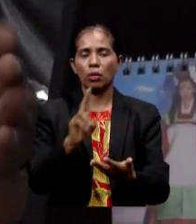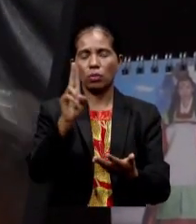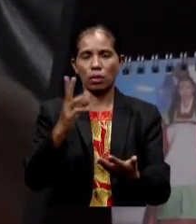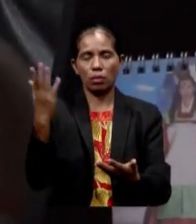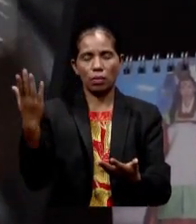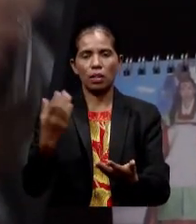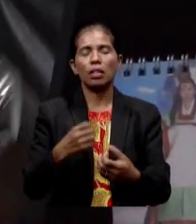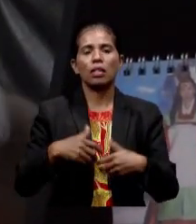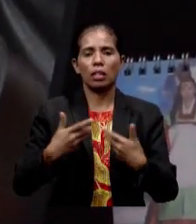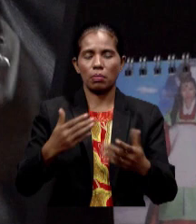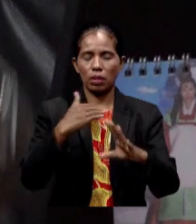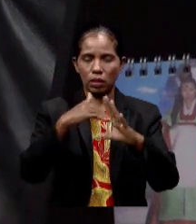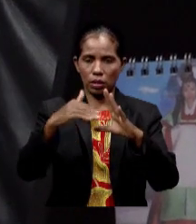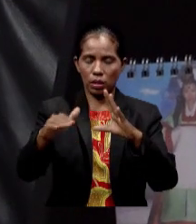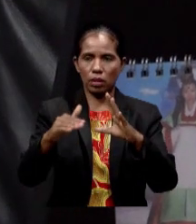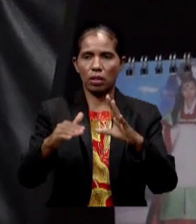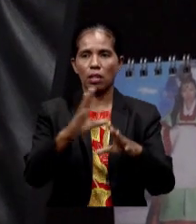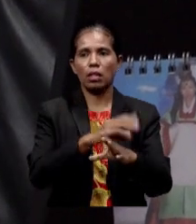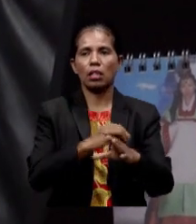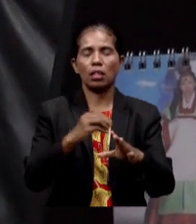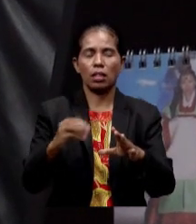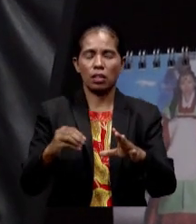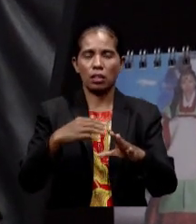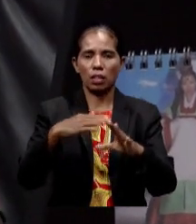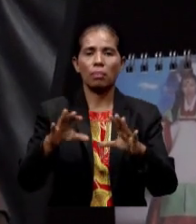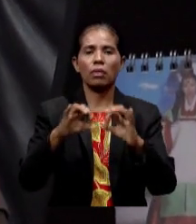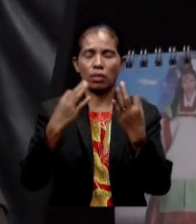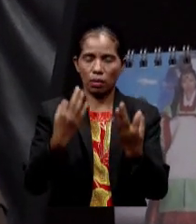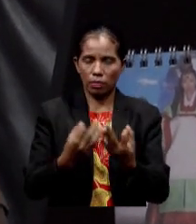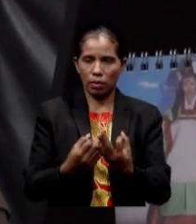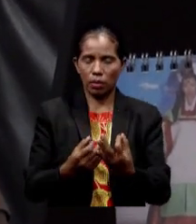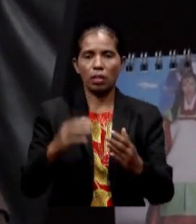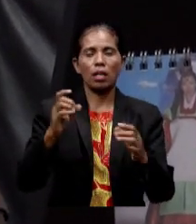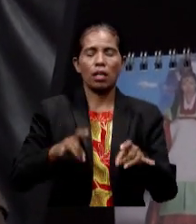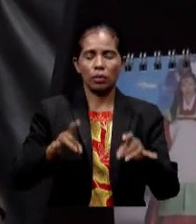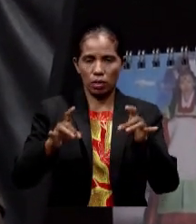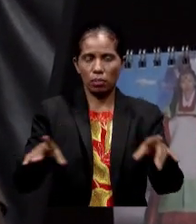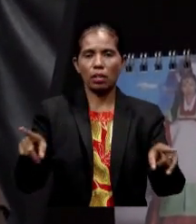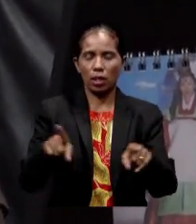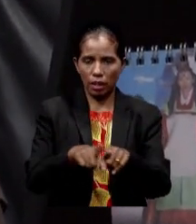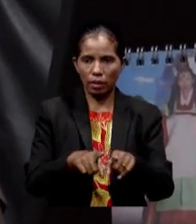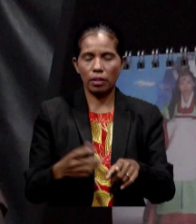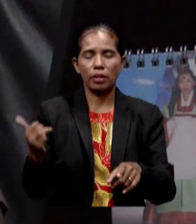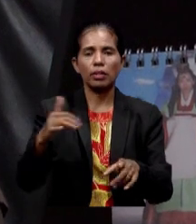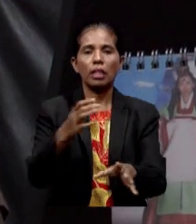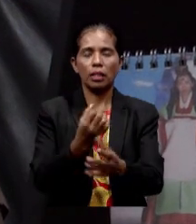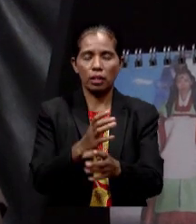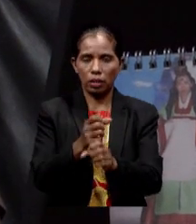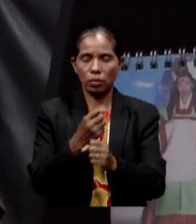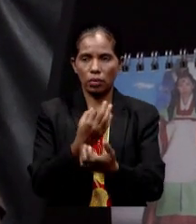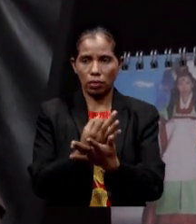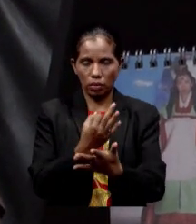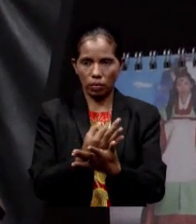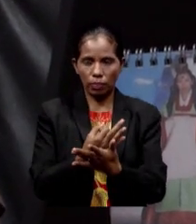magmana familia hira magne tu halo ba business roma ita ite hare Australia mo sanesa na Australia si da simu itare si da